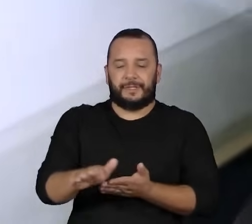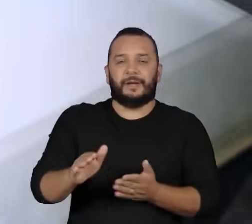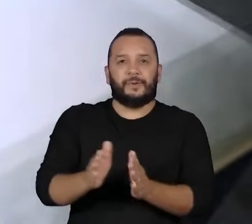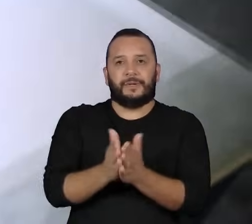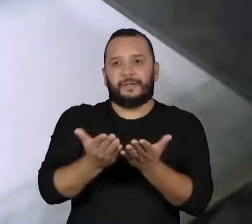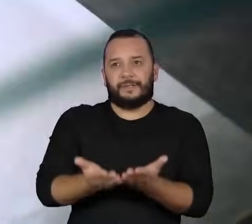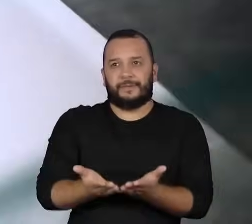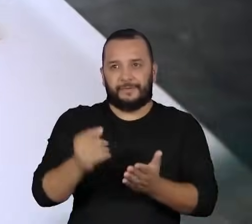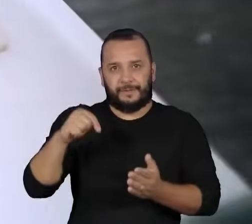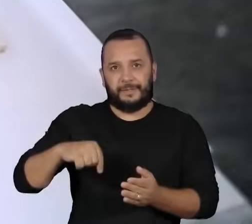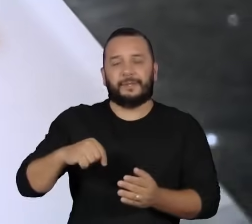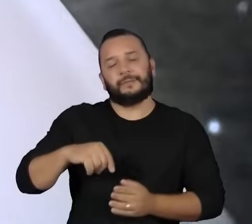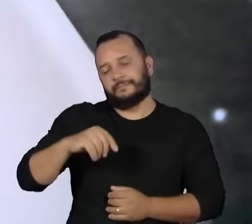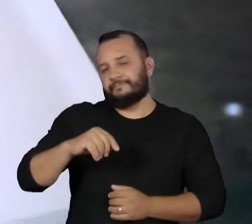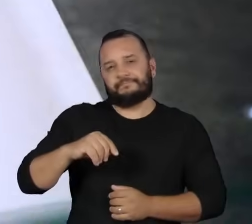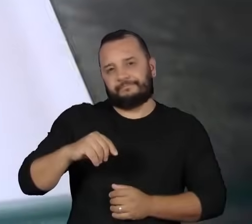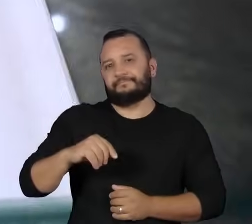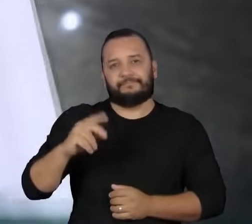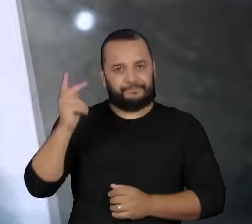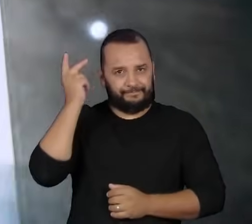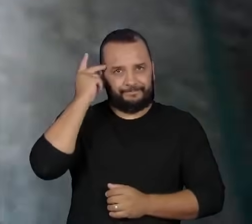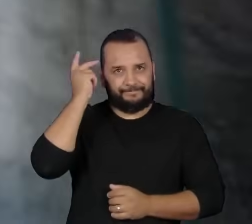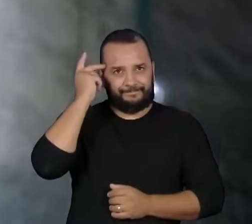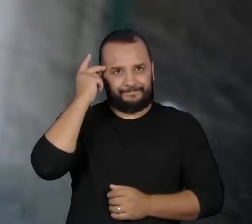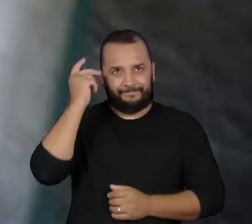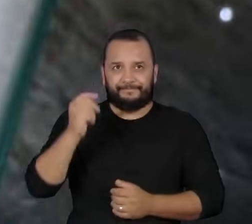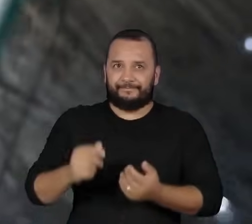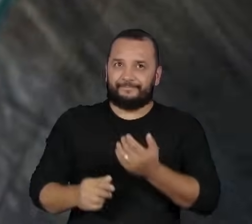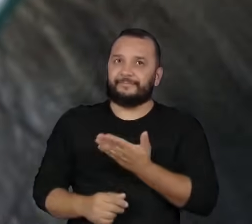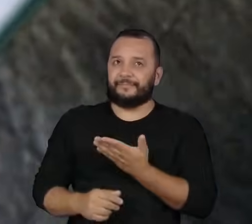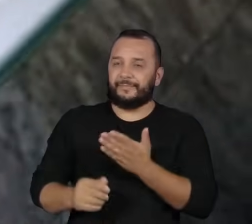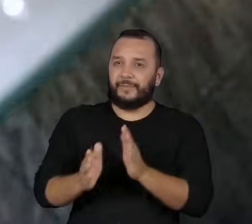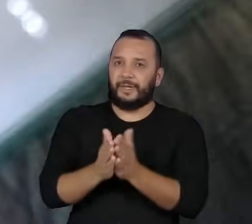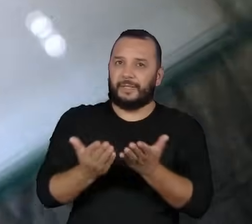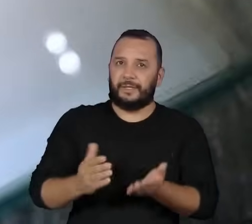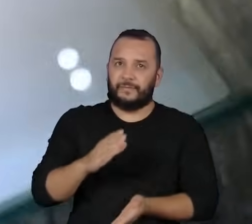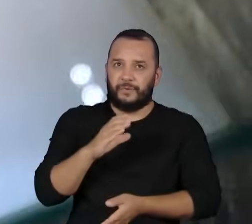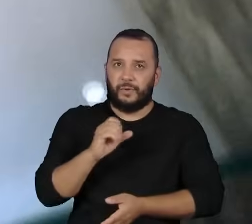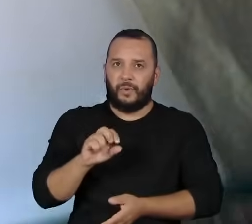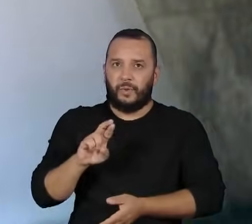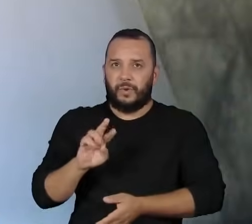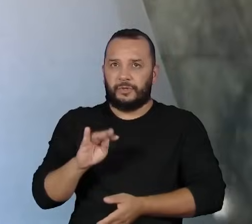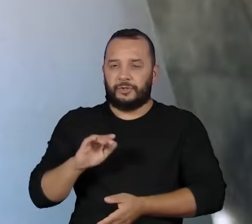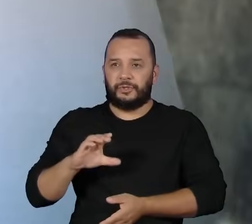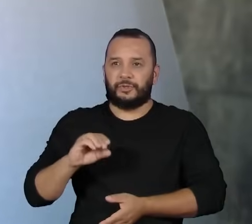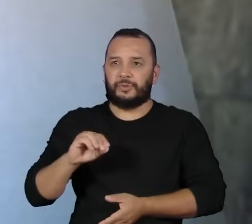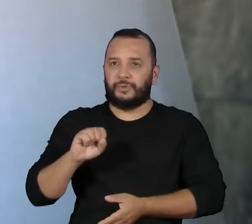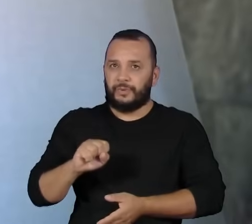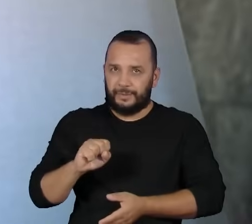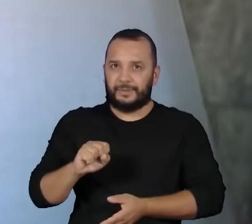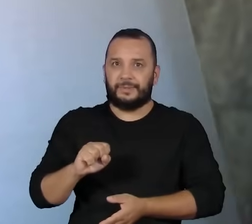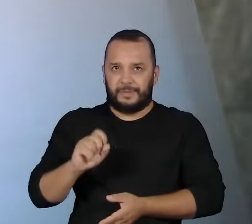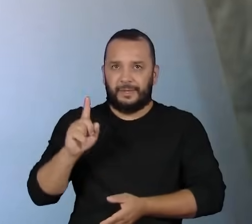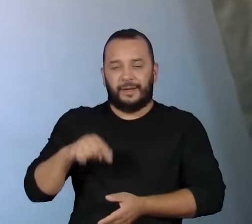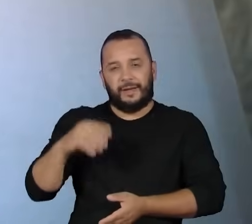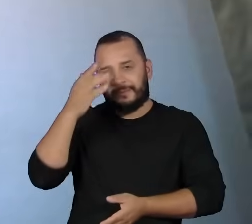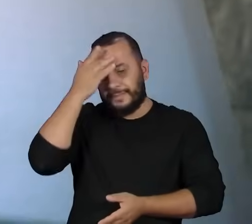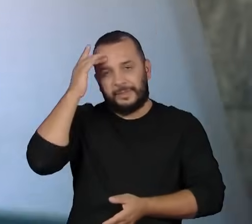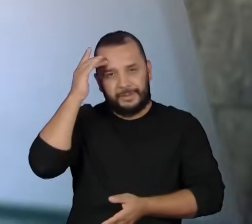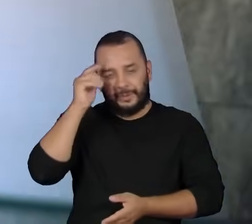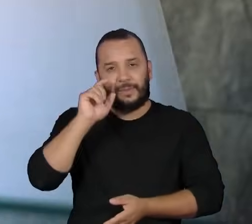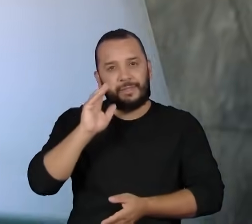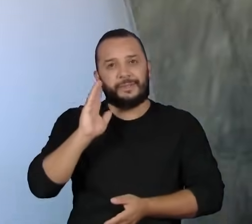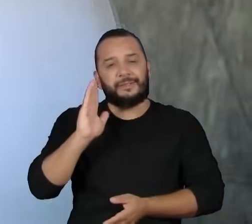guarda paulistana, e o livro Cortiços. Então todo o restante são pessoas próximas,